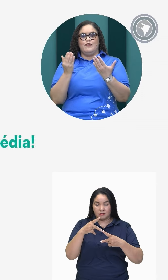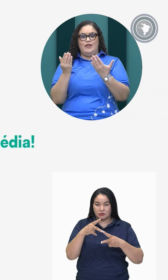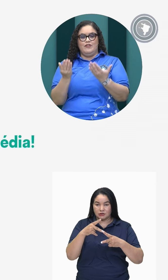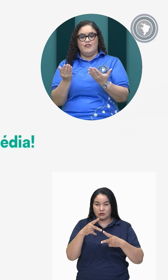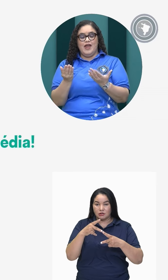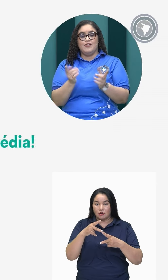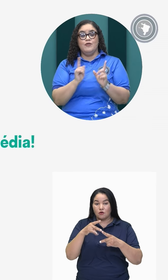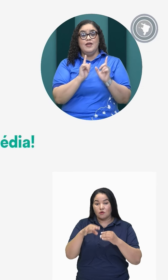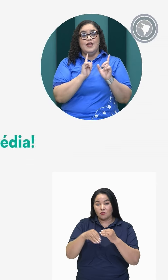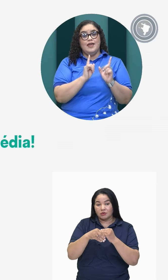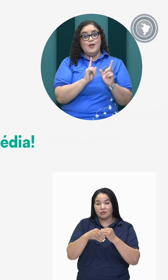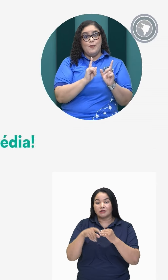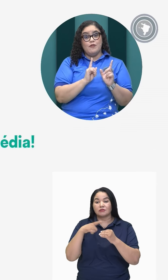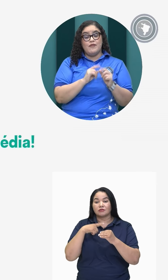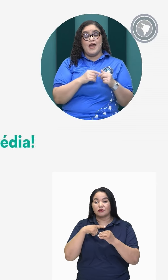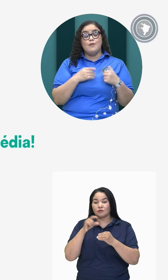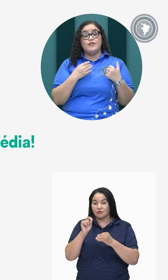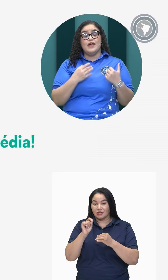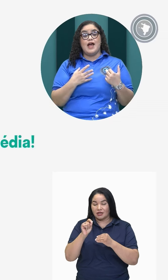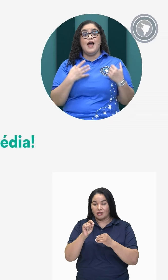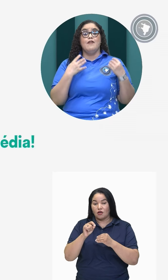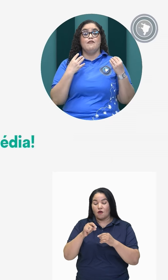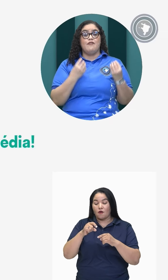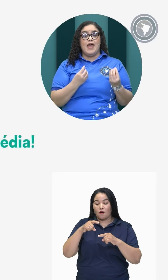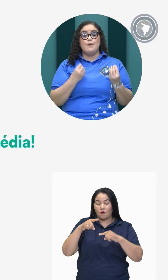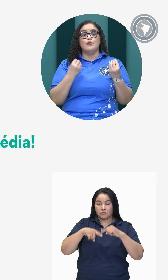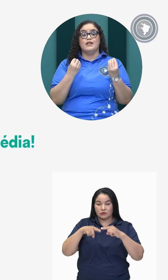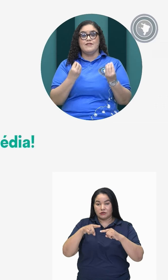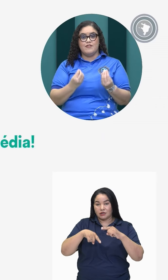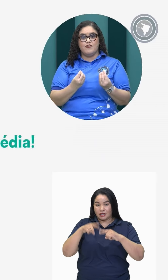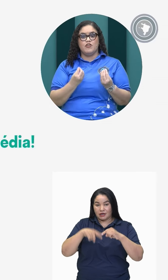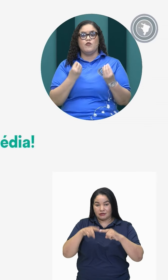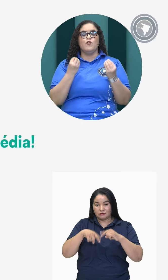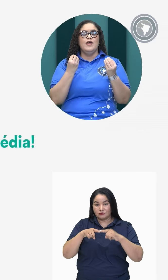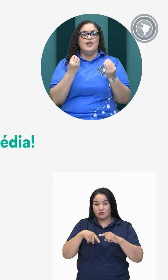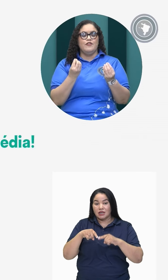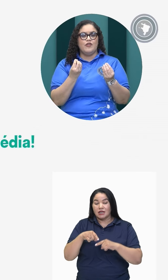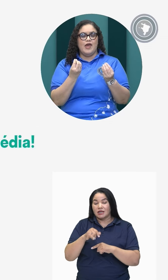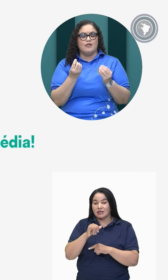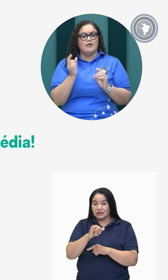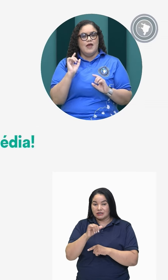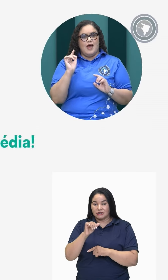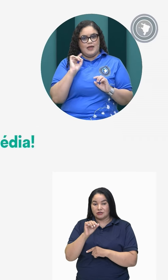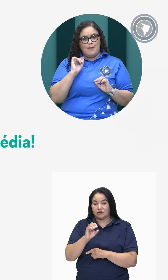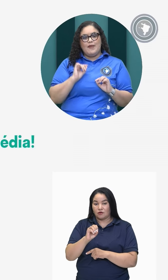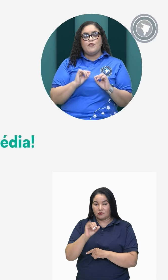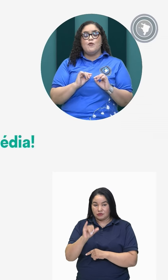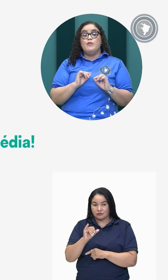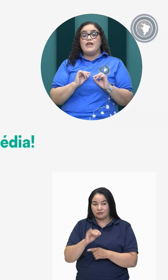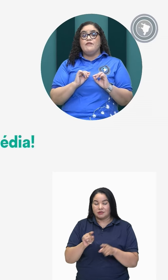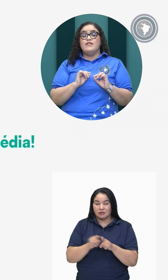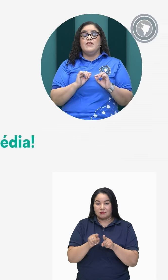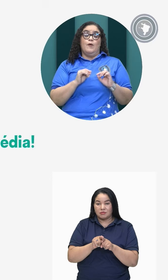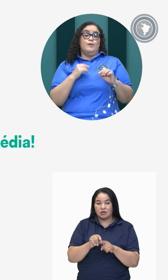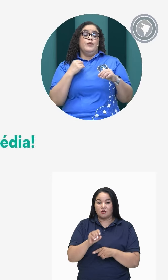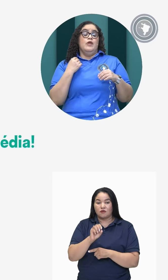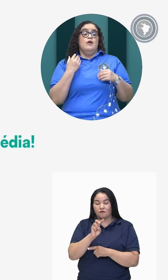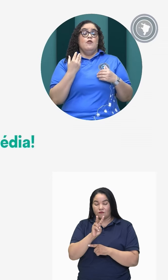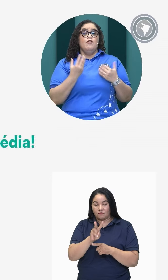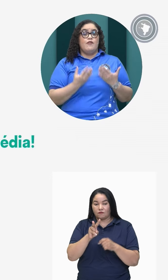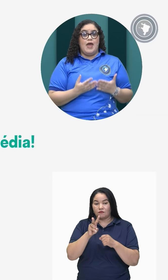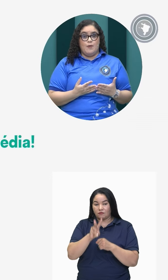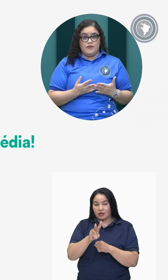chamar objeto indireto e o meu verbo será verbo transitivo indireto. Aqui é apenas uma